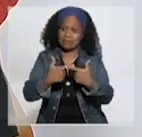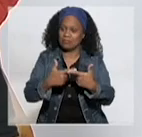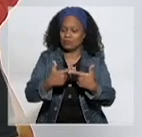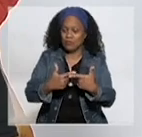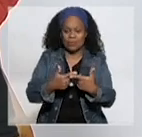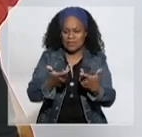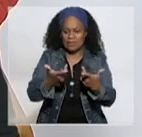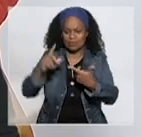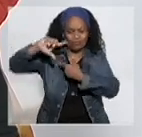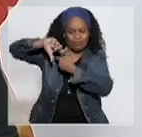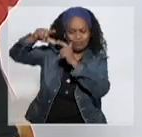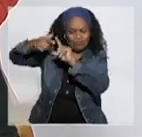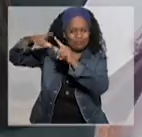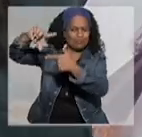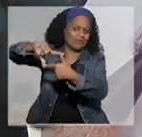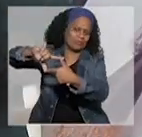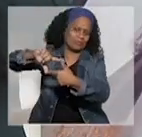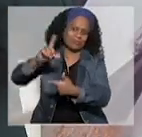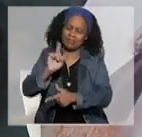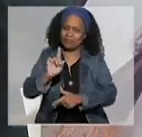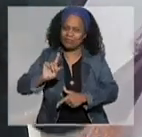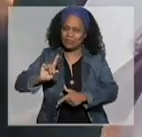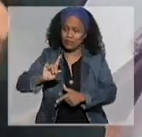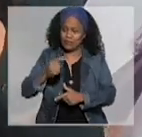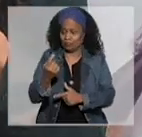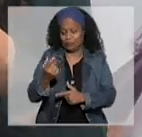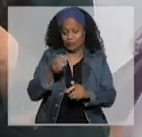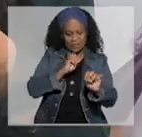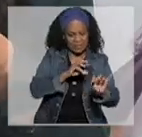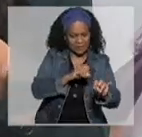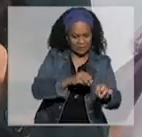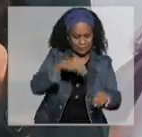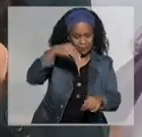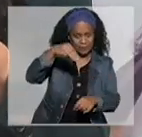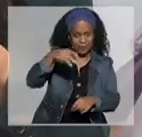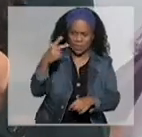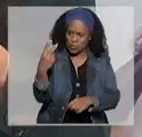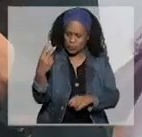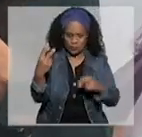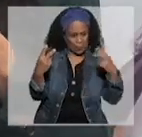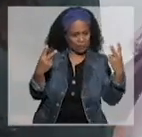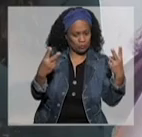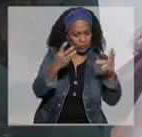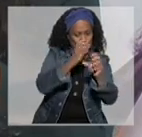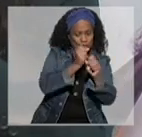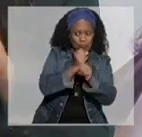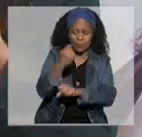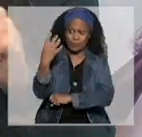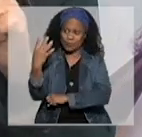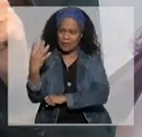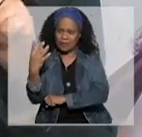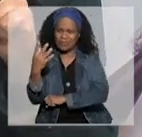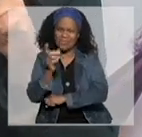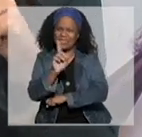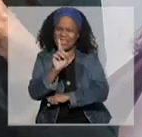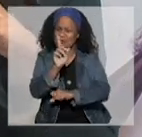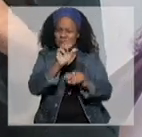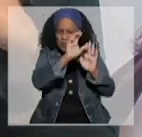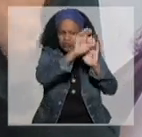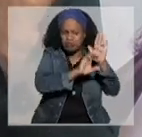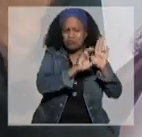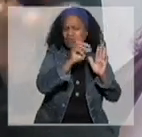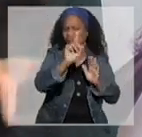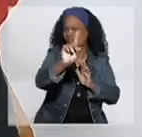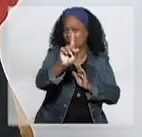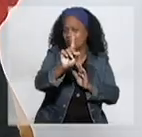uma coisa arcaica, assim, como eu posso Sim, te dizer. Sim, mas é esse 2 + 2 que você falou, tudo também não é o conteúdo, a culpa não é do conteúdo,